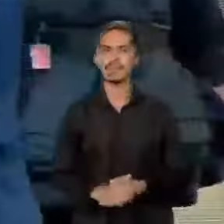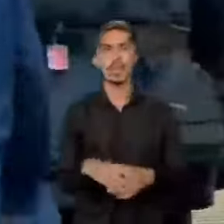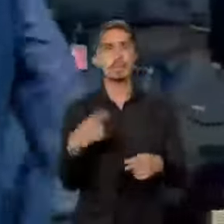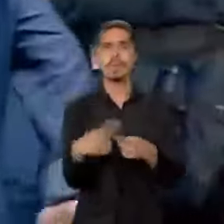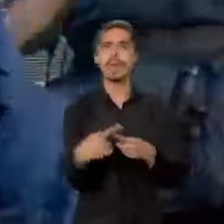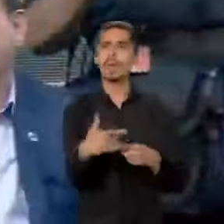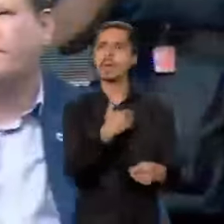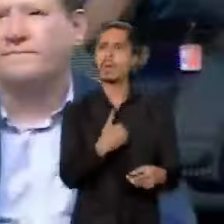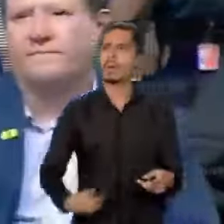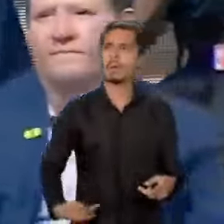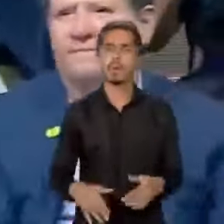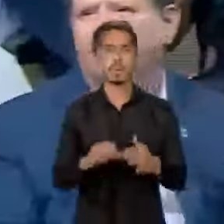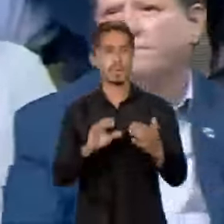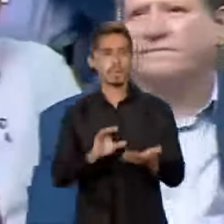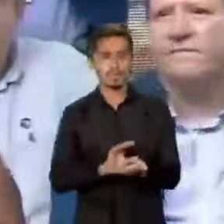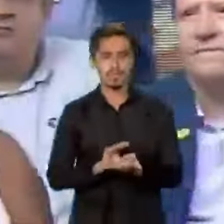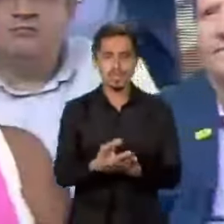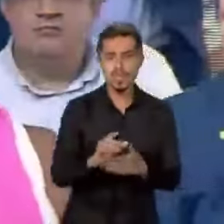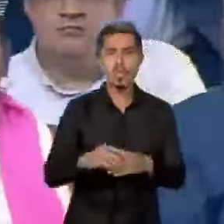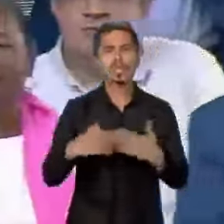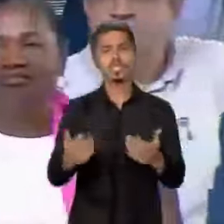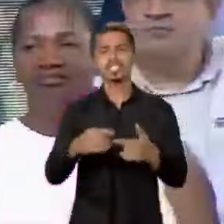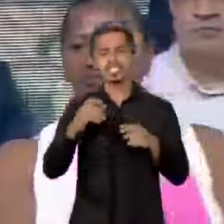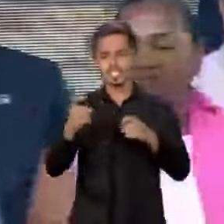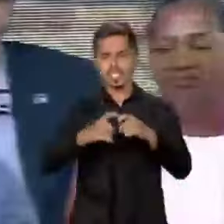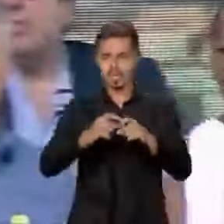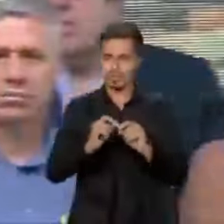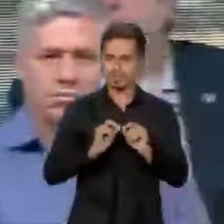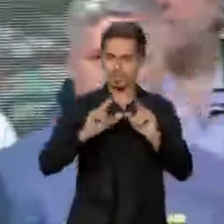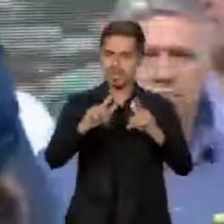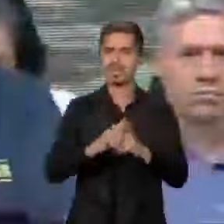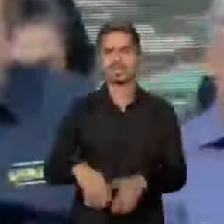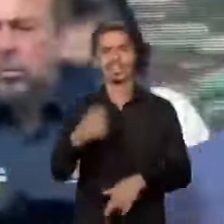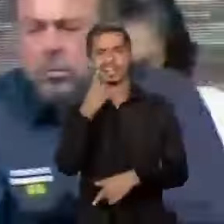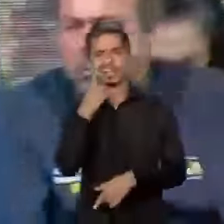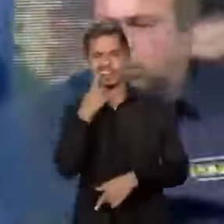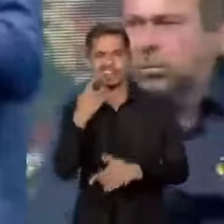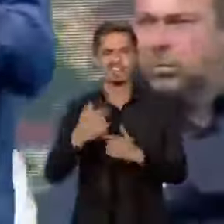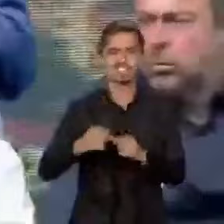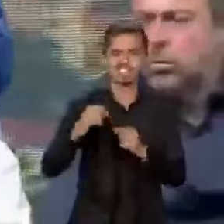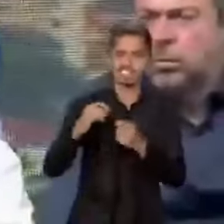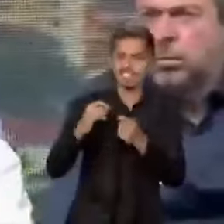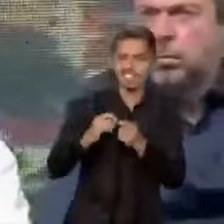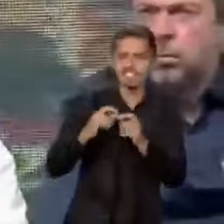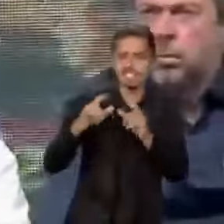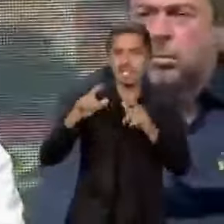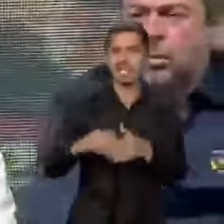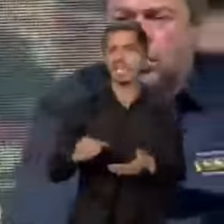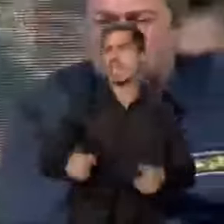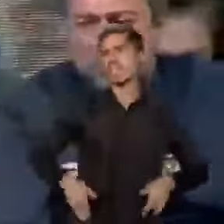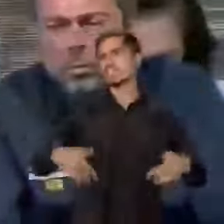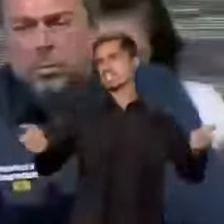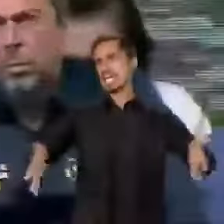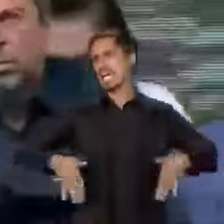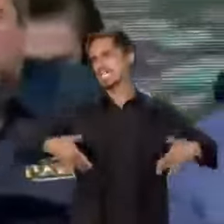que que o governo, quando aumenta médico, quando aumenta dentista, quando aumenta... é gasto.